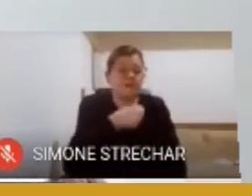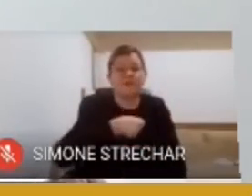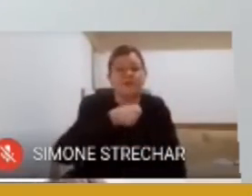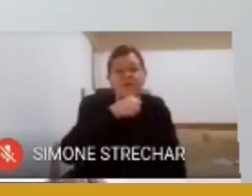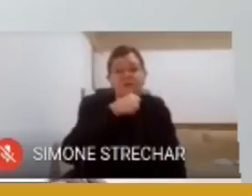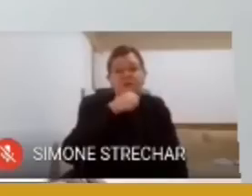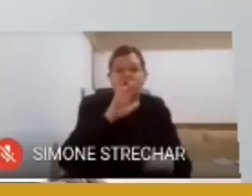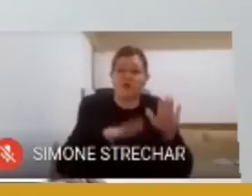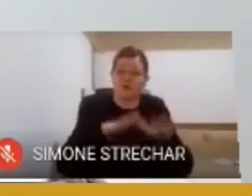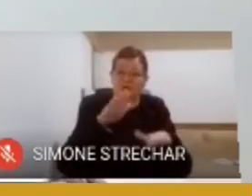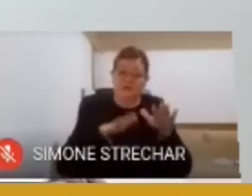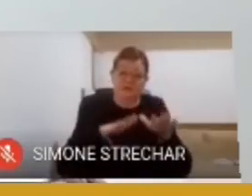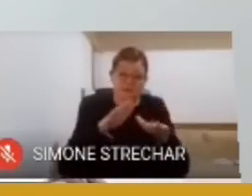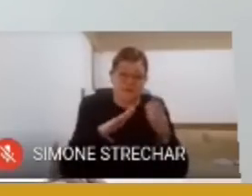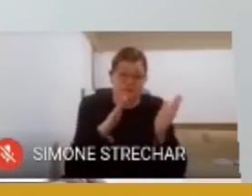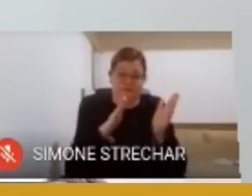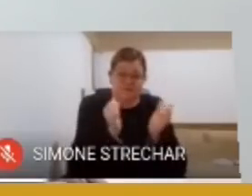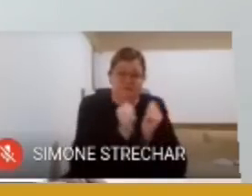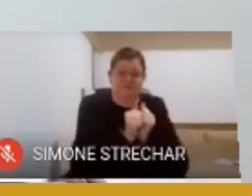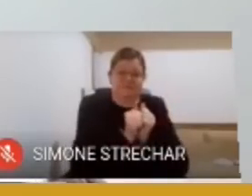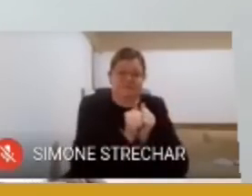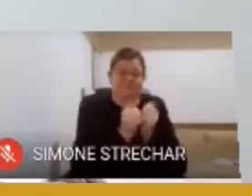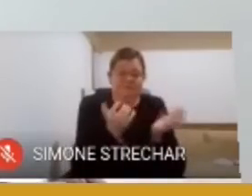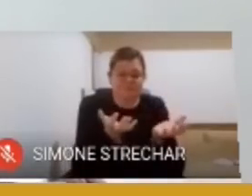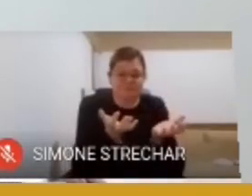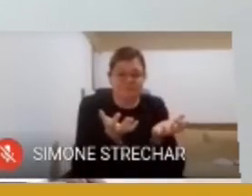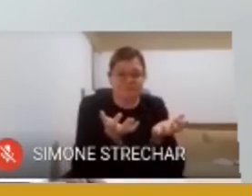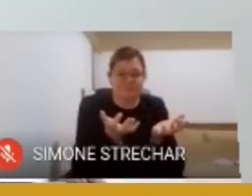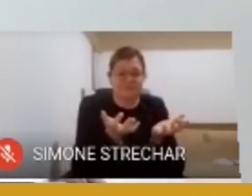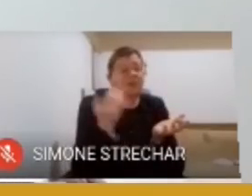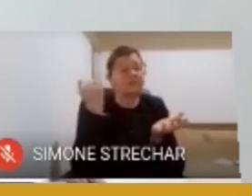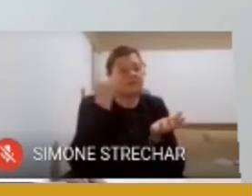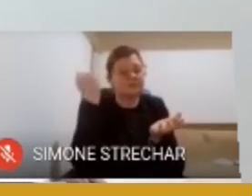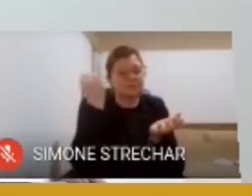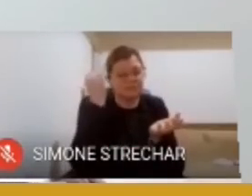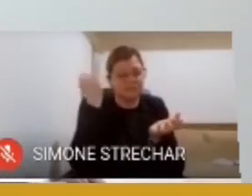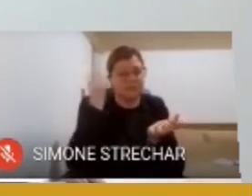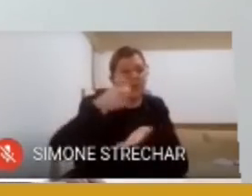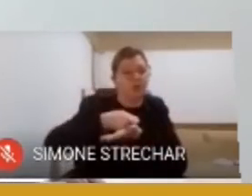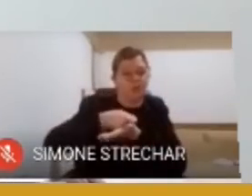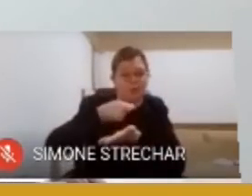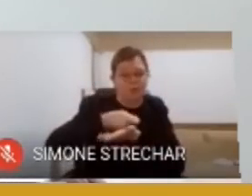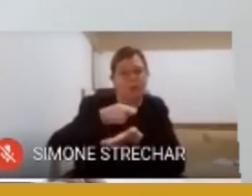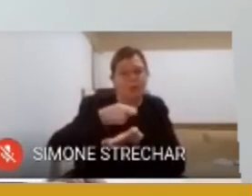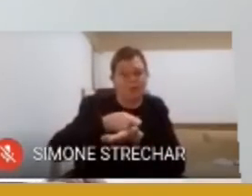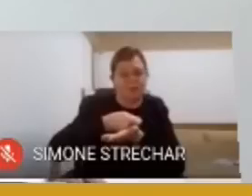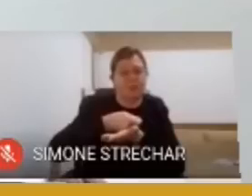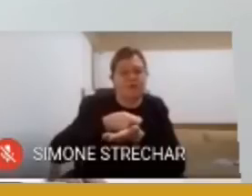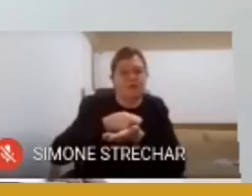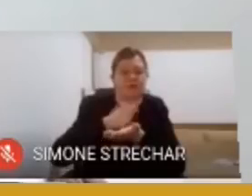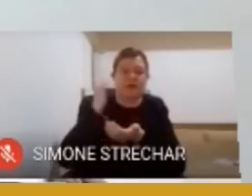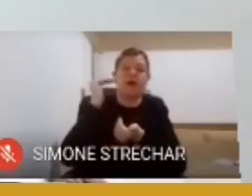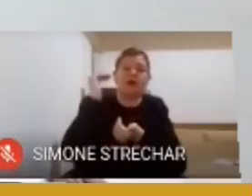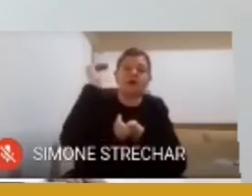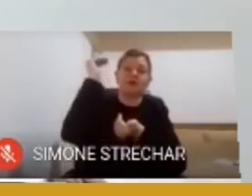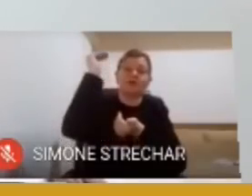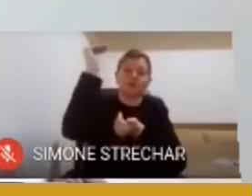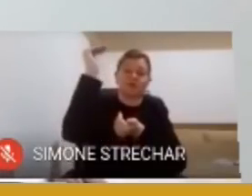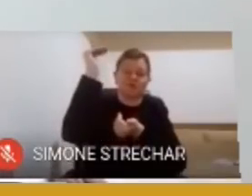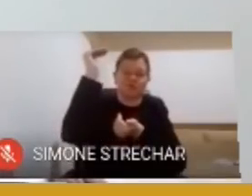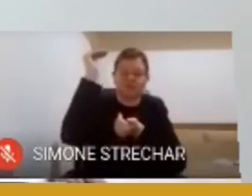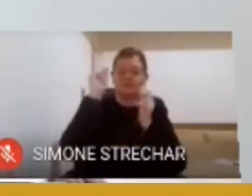modo que, obrigatoriamente, esses adultos ou essas adultas vão estar tendo acesso às atividades das crianças. Então,